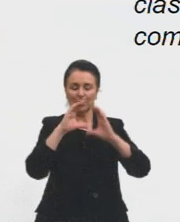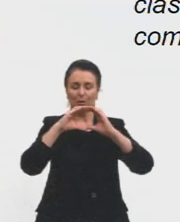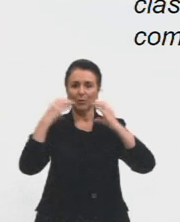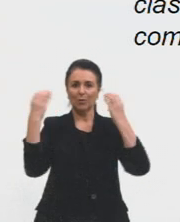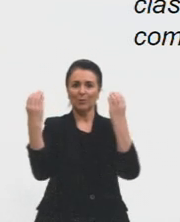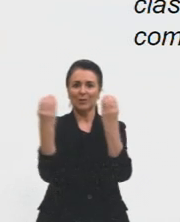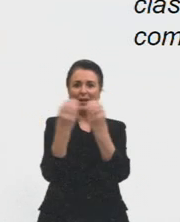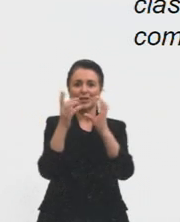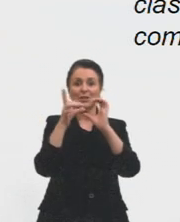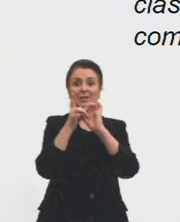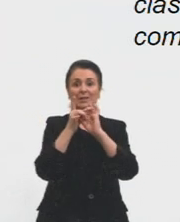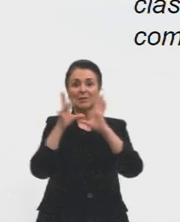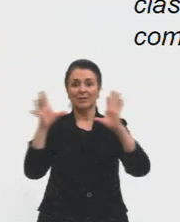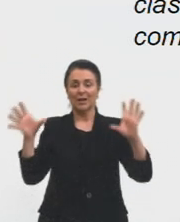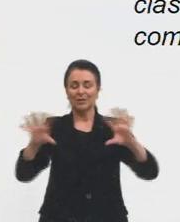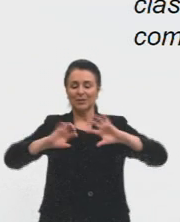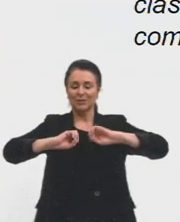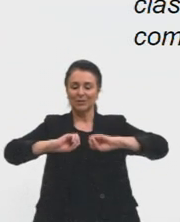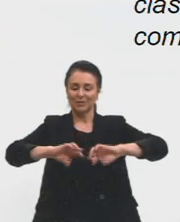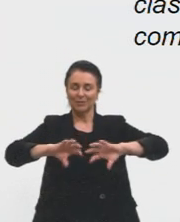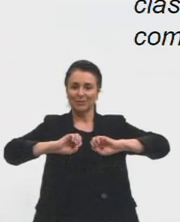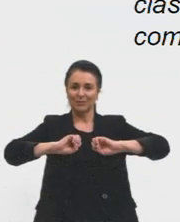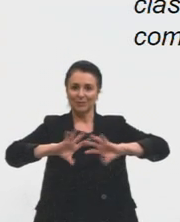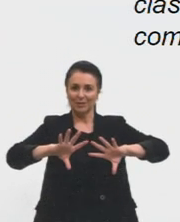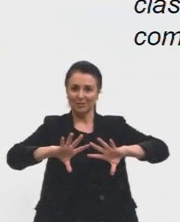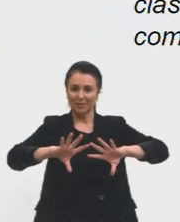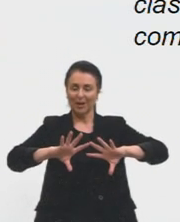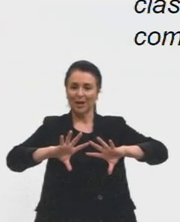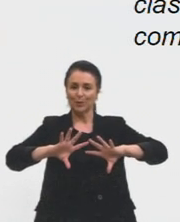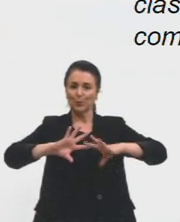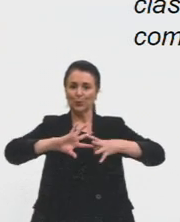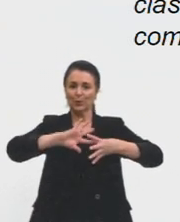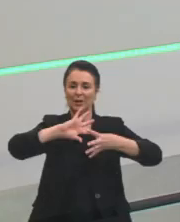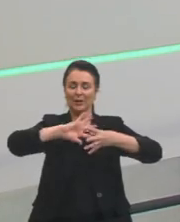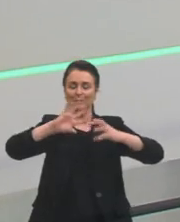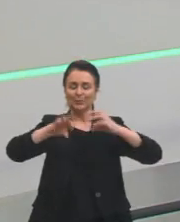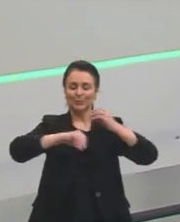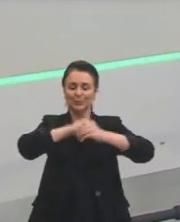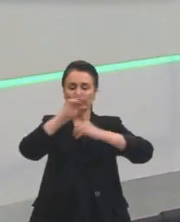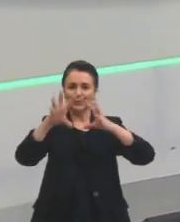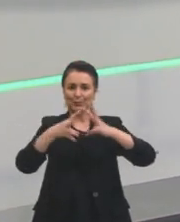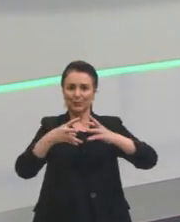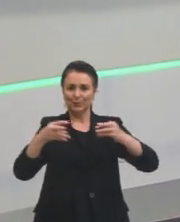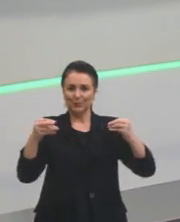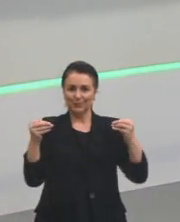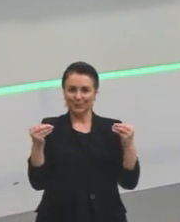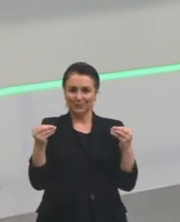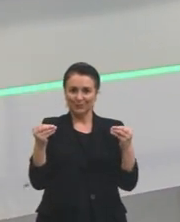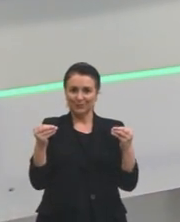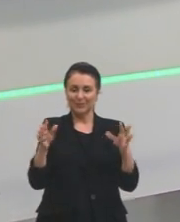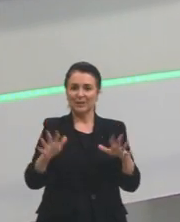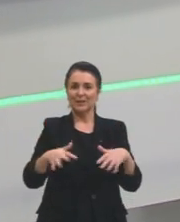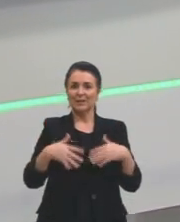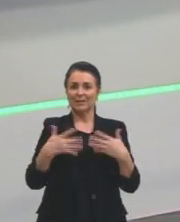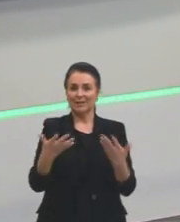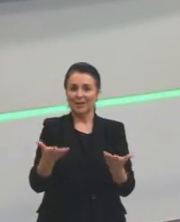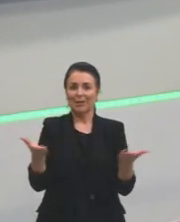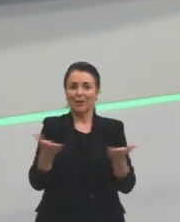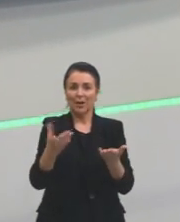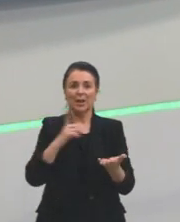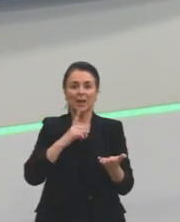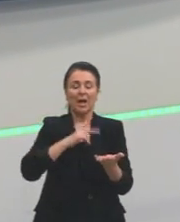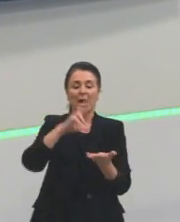comunidade democrática e educacionalmente homogênea e que assim a gente né teve